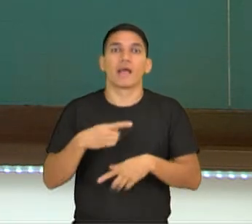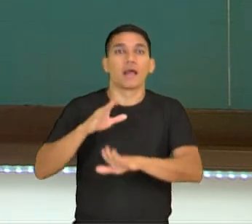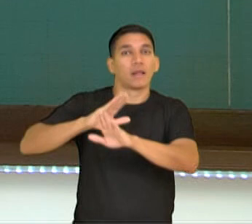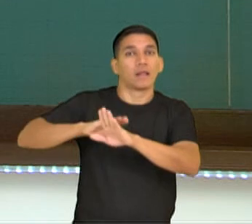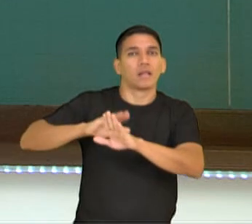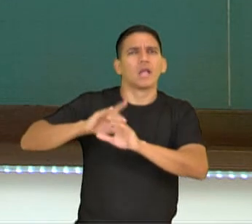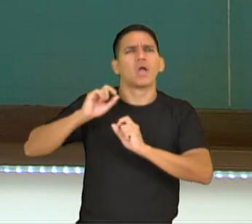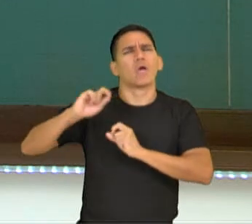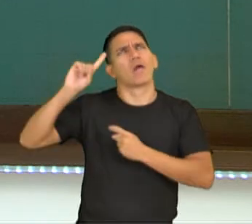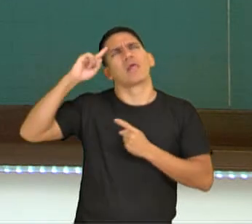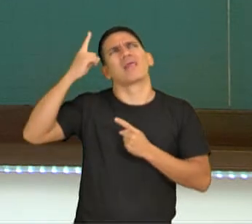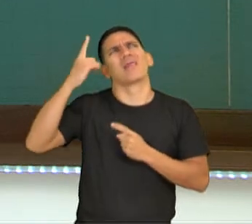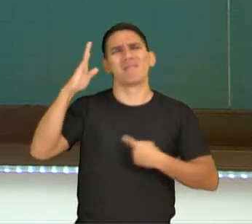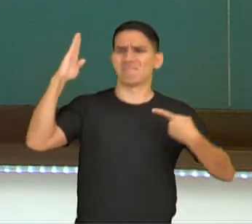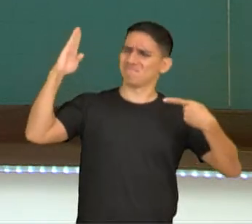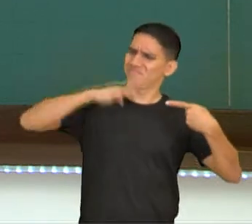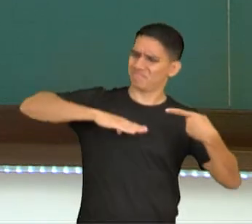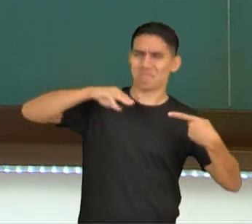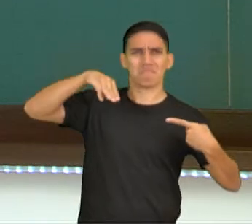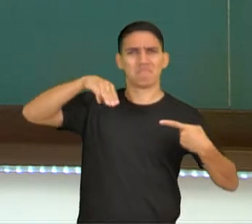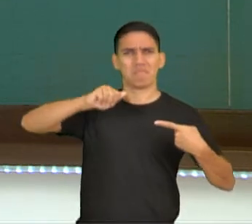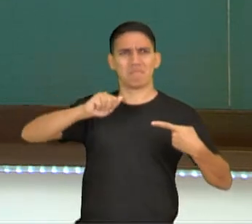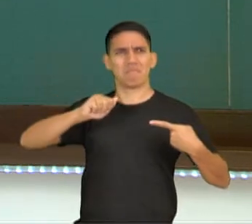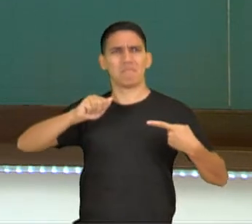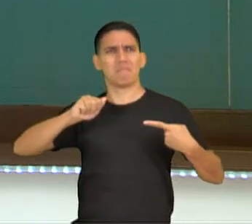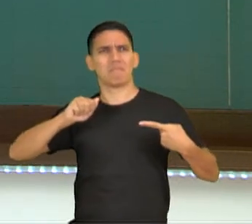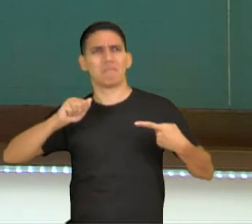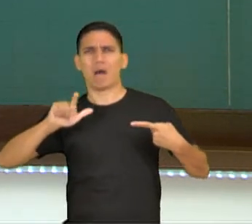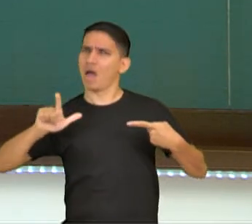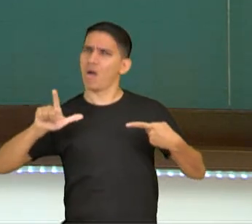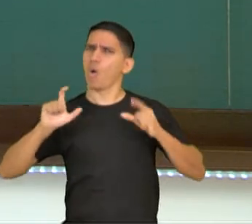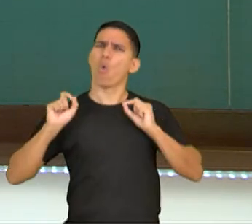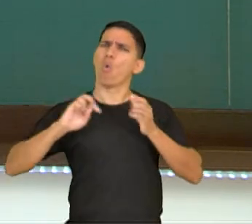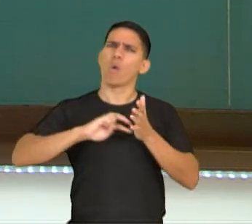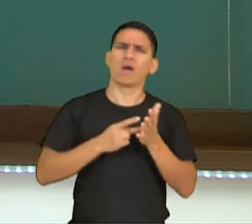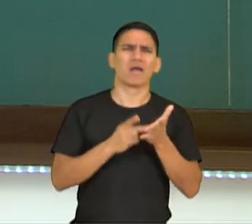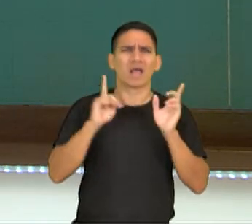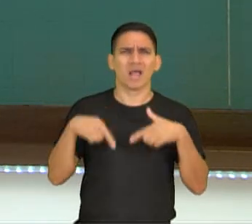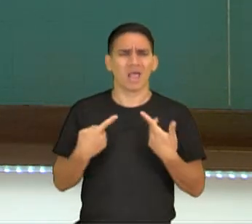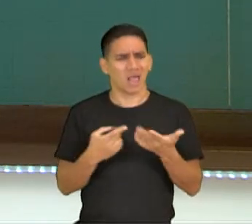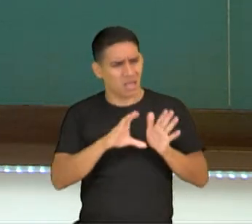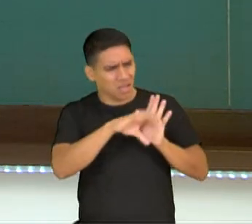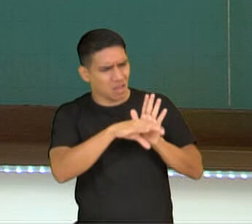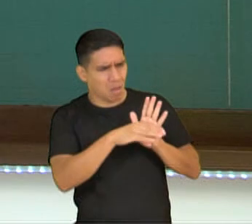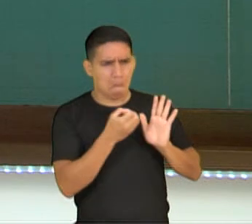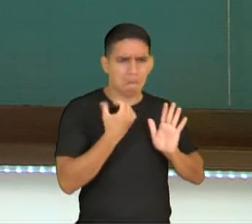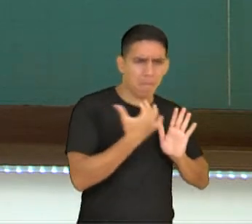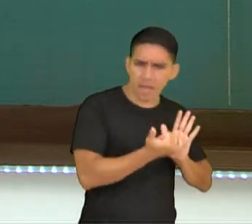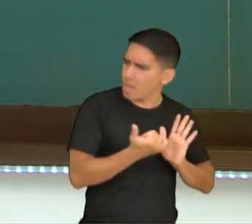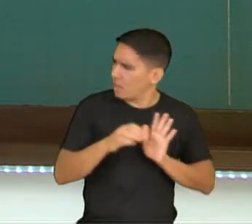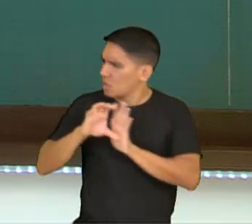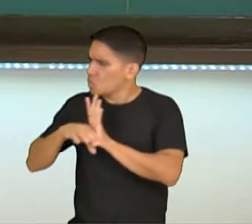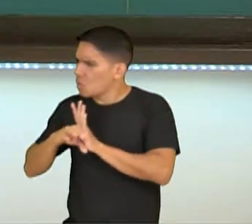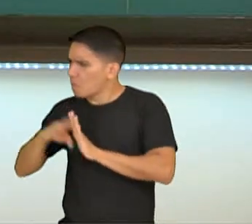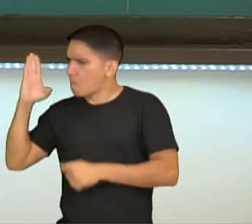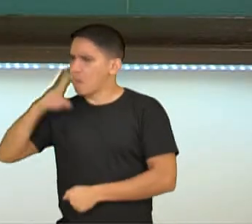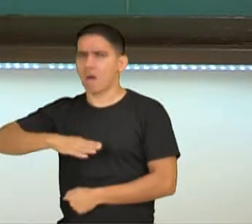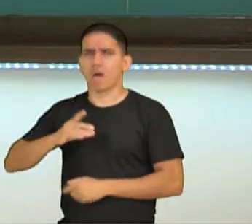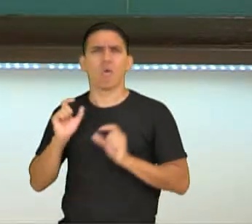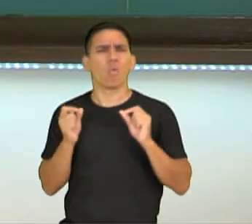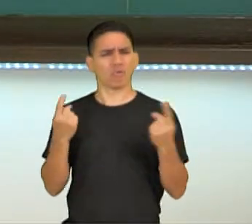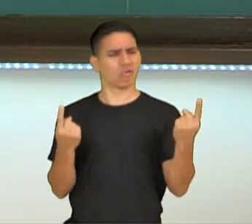de mal, né, da onde surge, qual é a noção do bem e do mal, né? Então, por exemplo, se